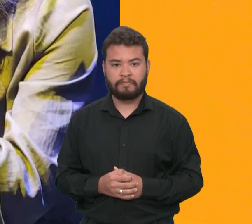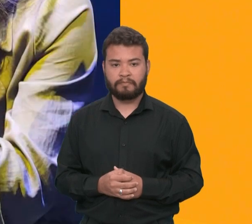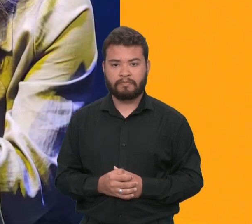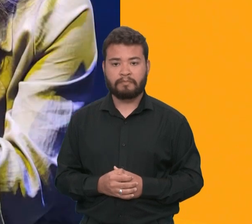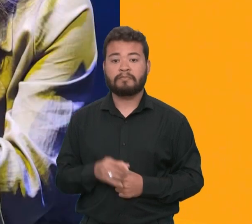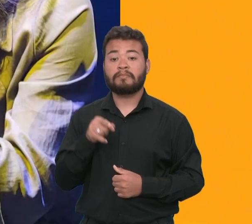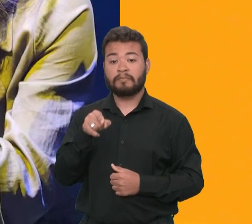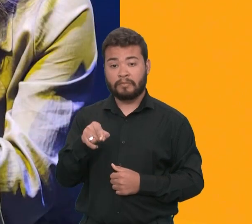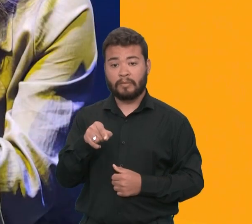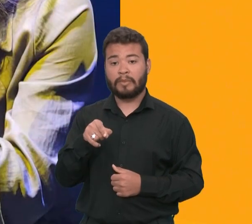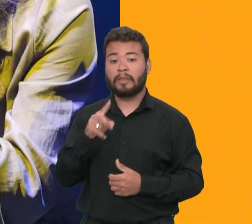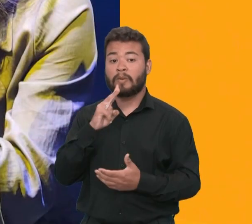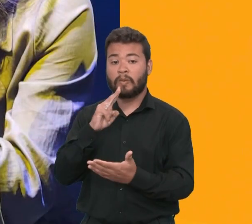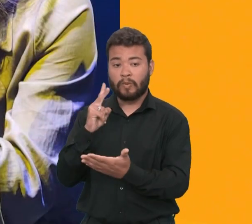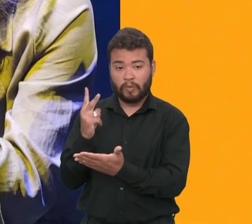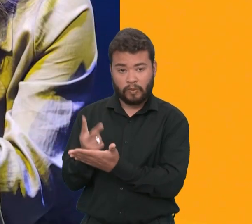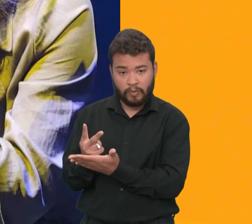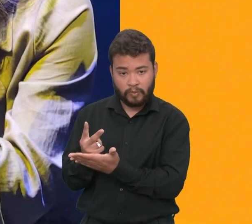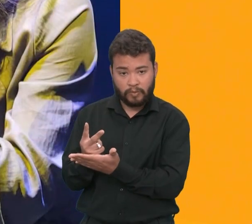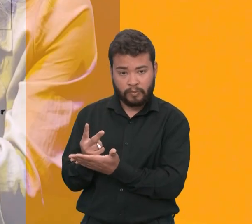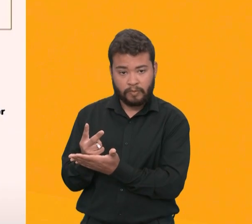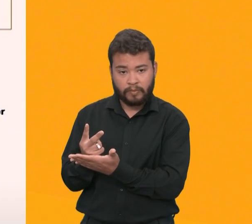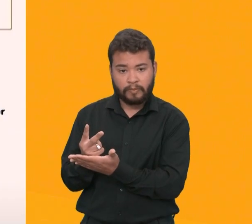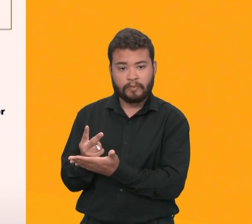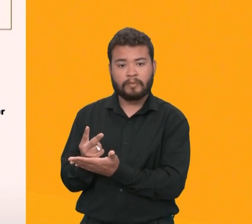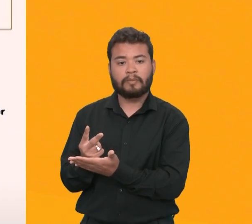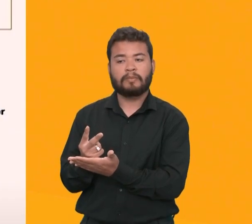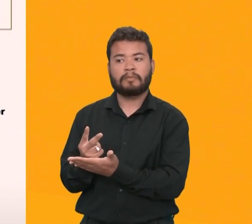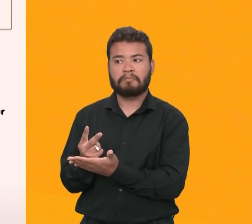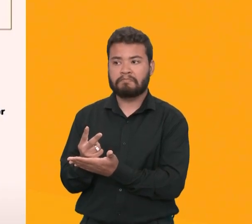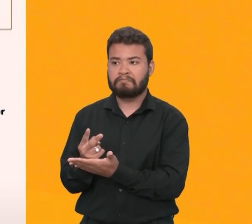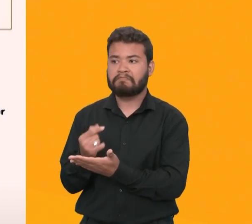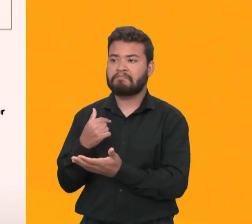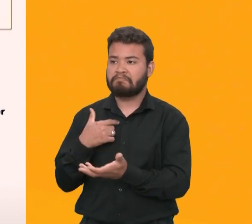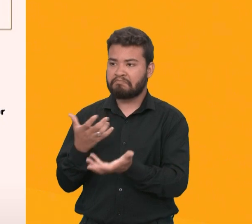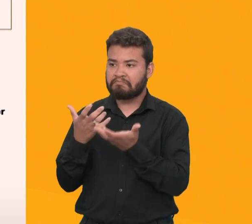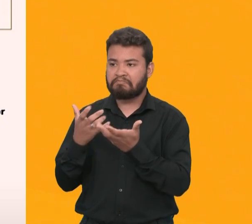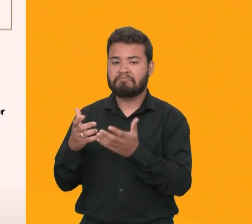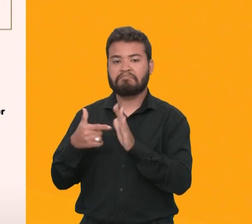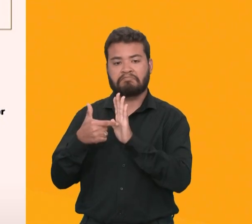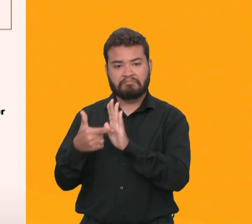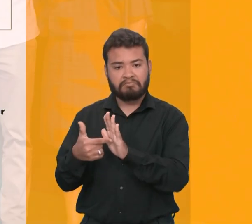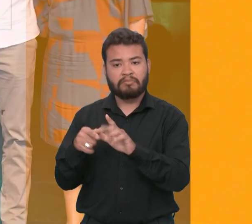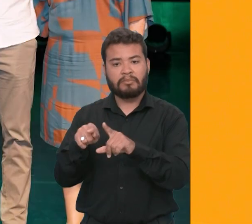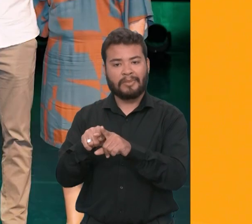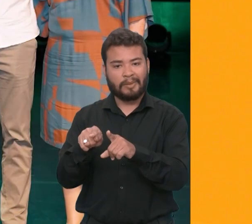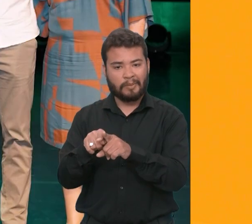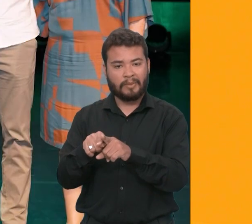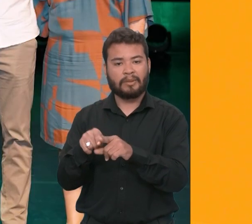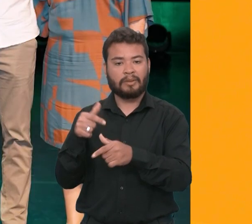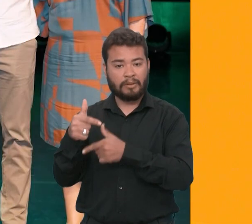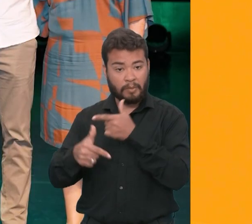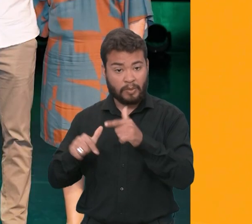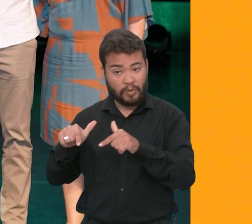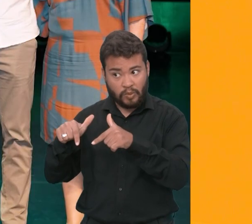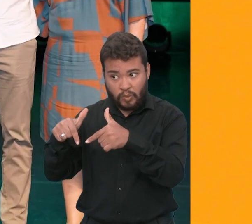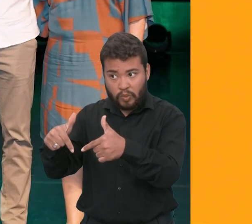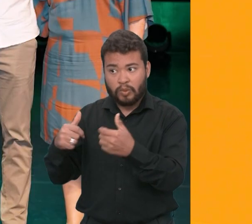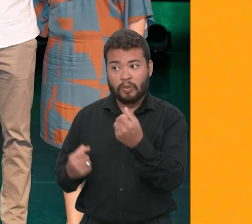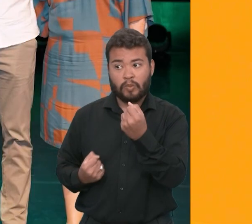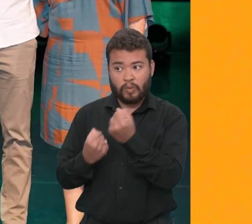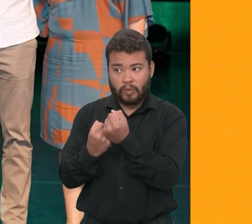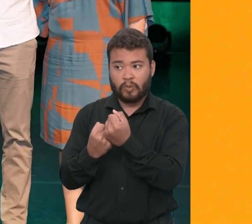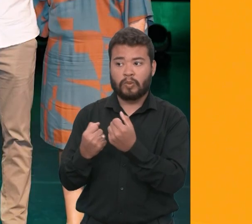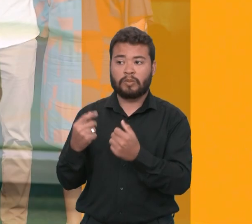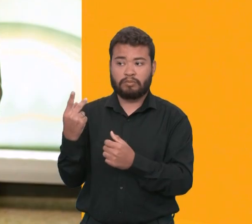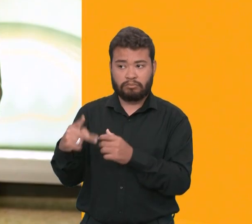reconhecimento, eu gostaria muito que fosse reverberado em um fortalecimento dessas lutas, dessas comunidades que precisam